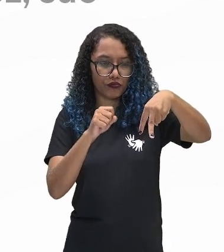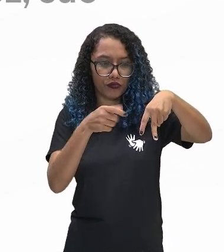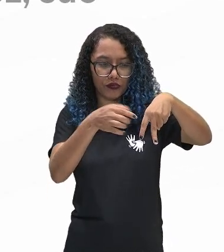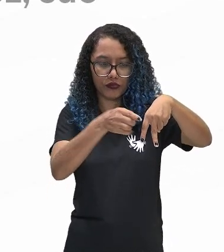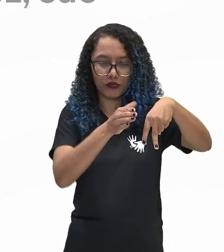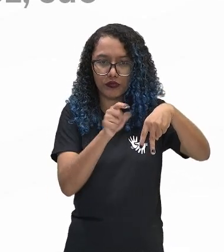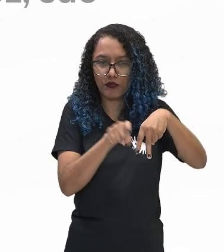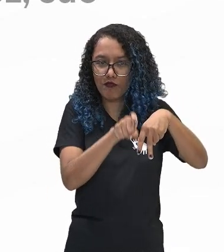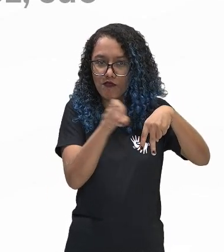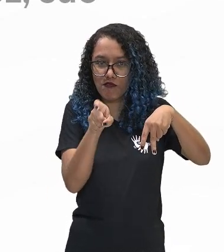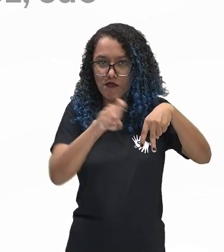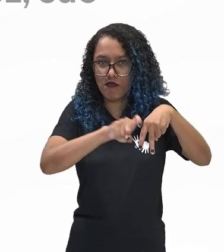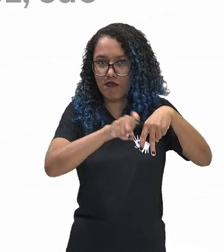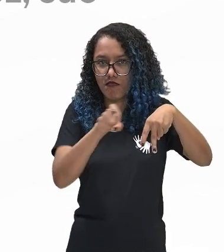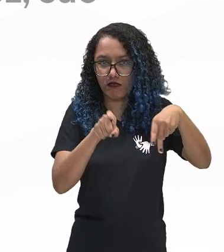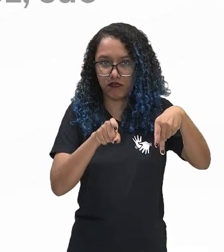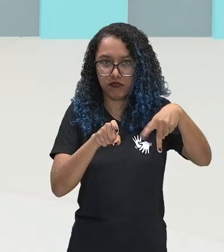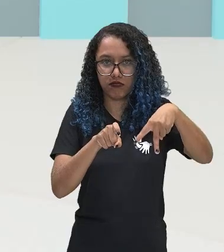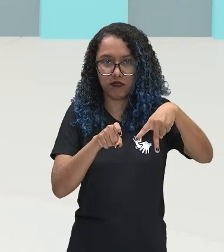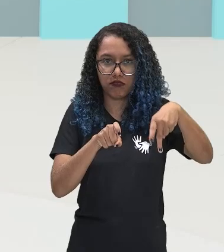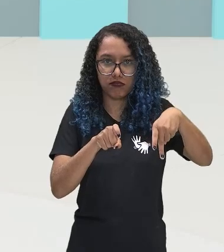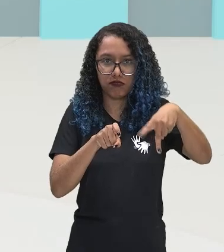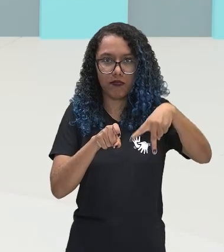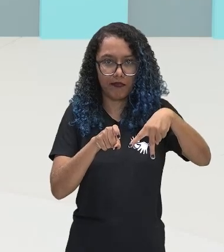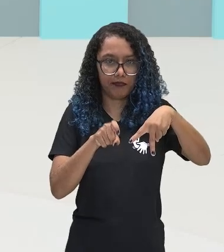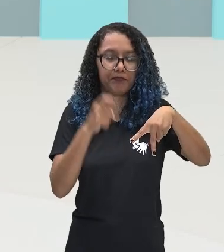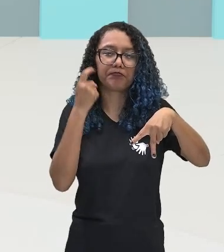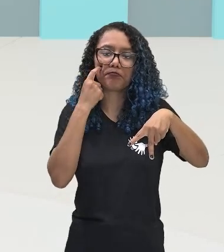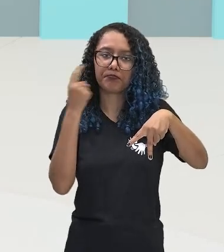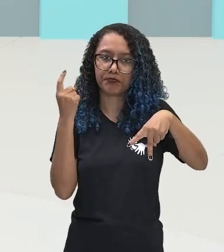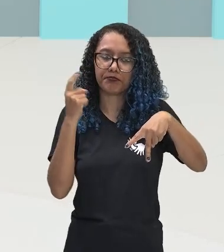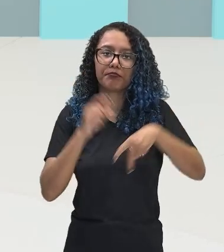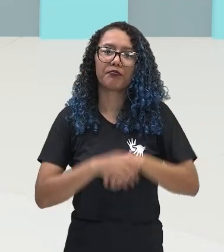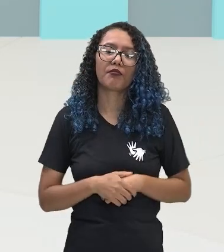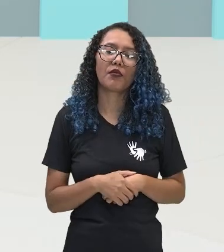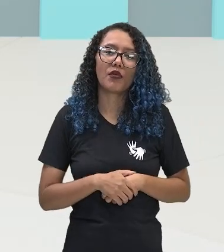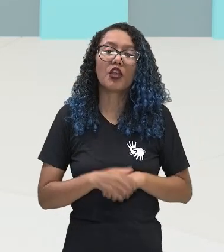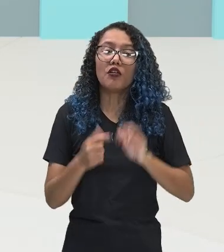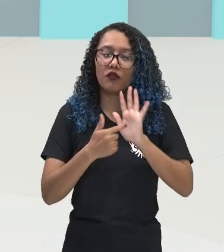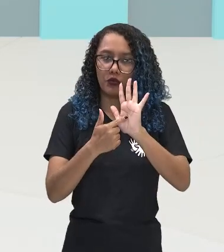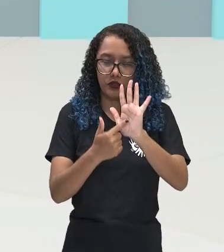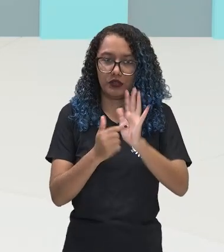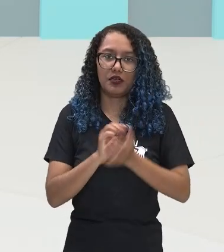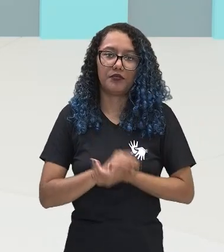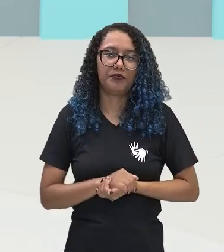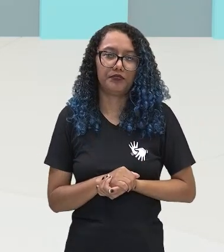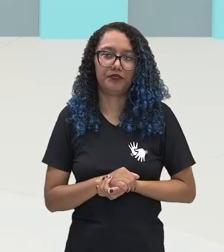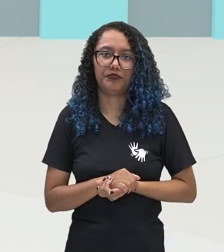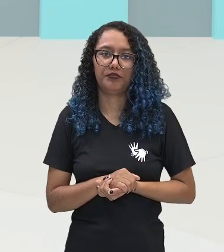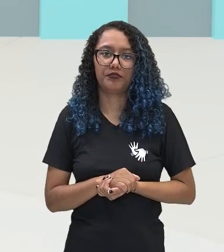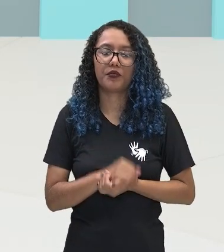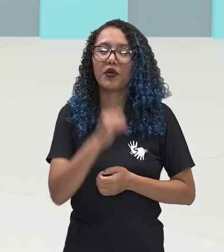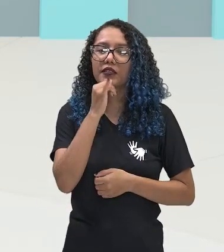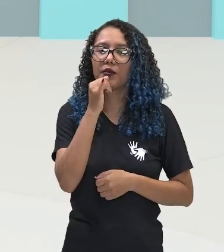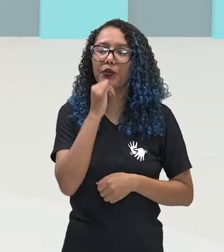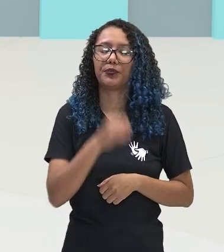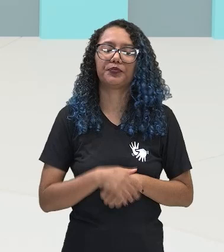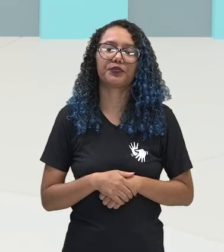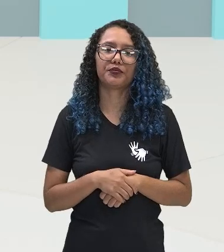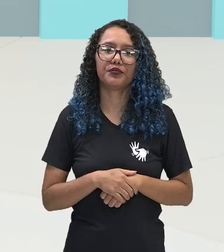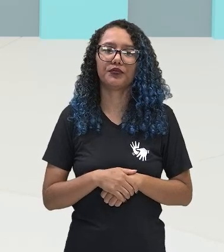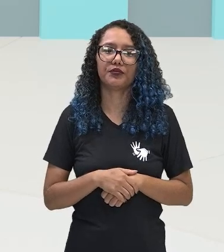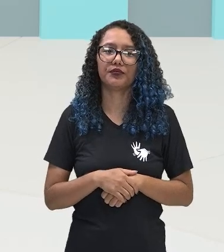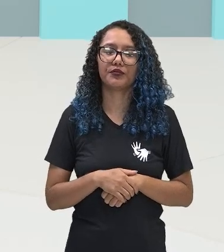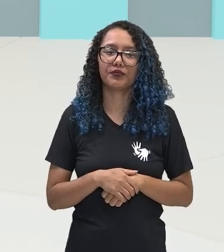vamos visualizar aqui junto comigo essa parte anatômica dos glúteos então imag o seguinte que